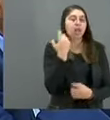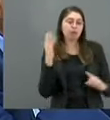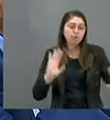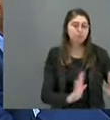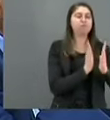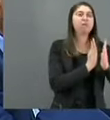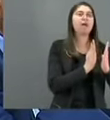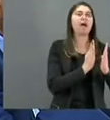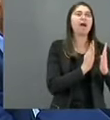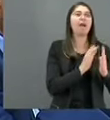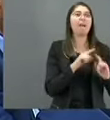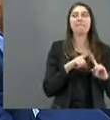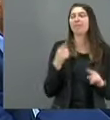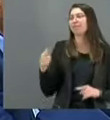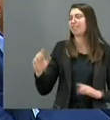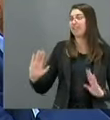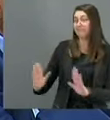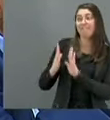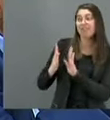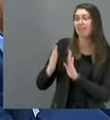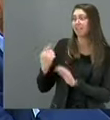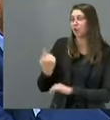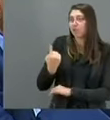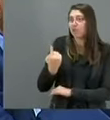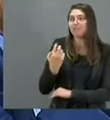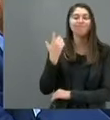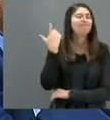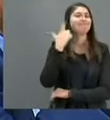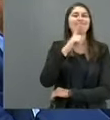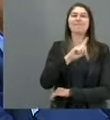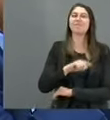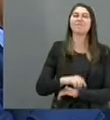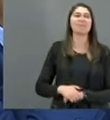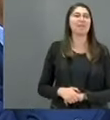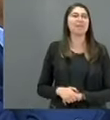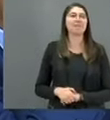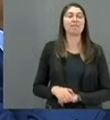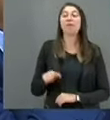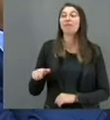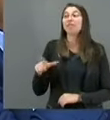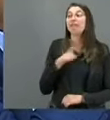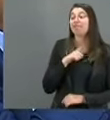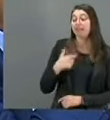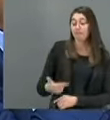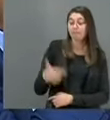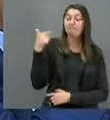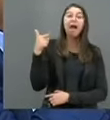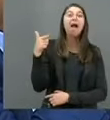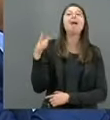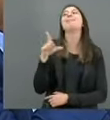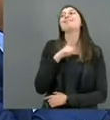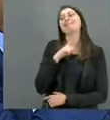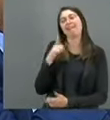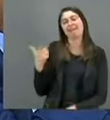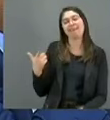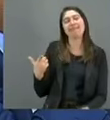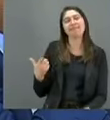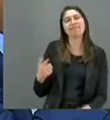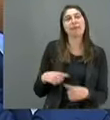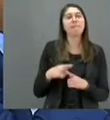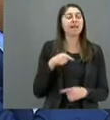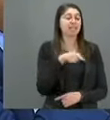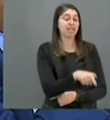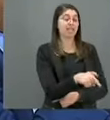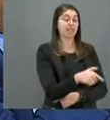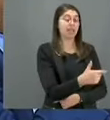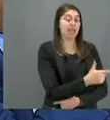Coisas que vocês não enfrentariam sozinhos. Com certeza vocês estariam com uma arma de fogo para se proteger. Mas por que